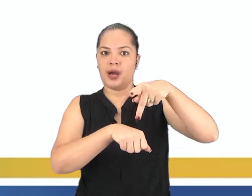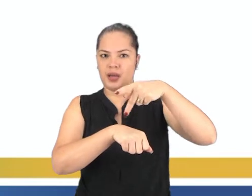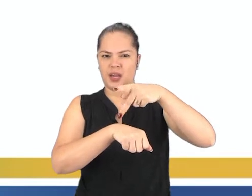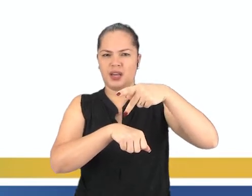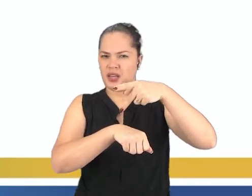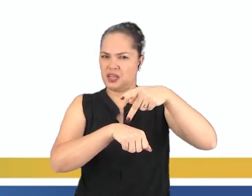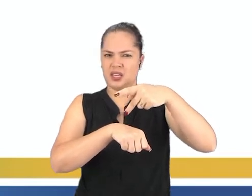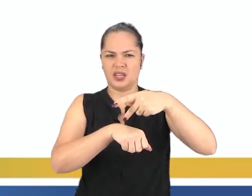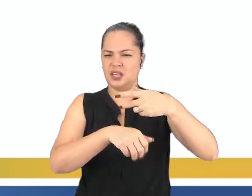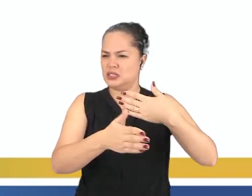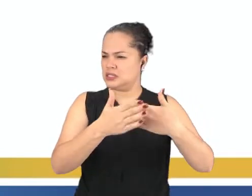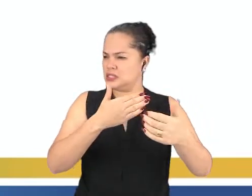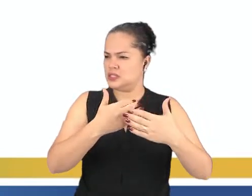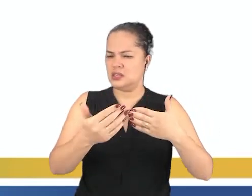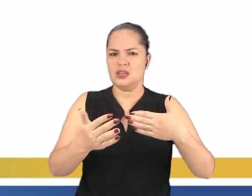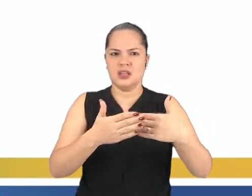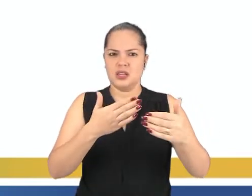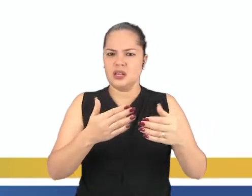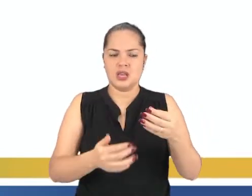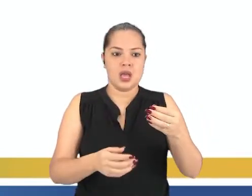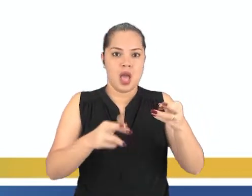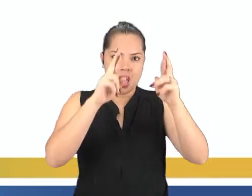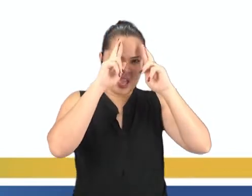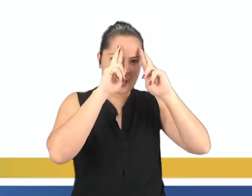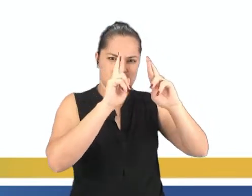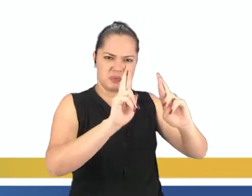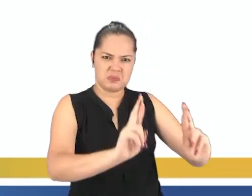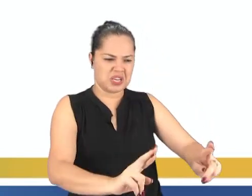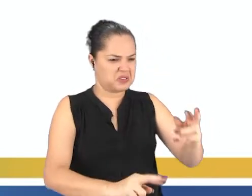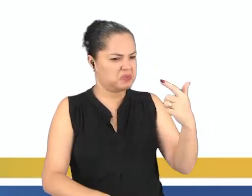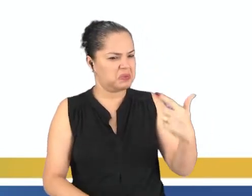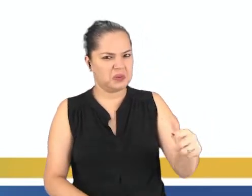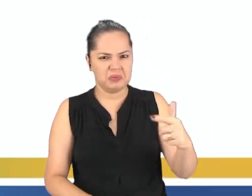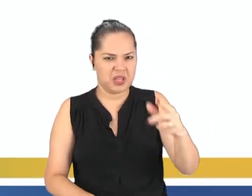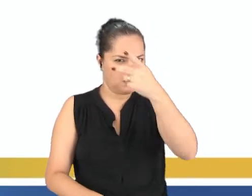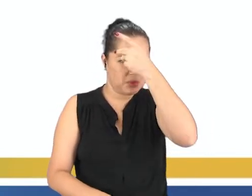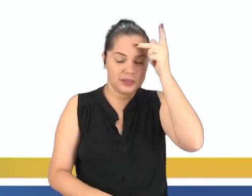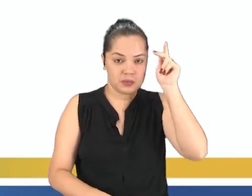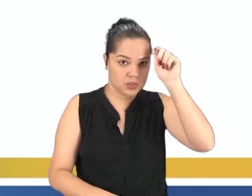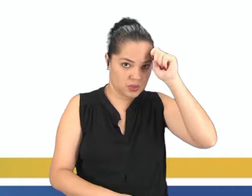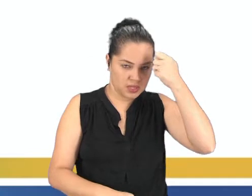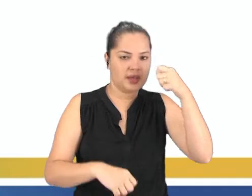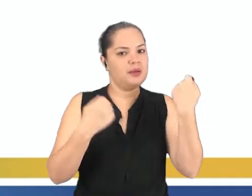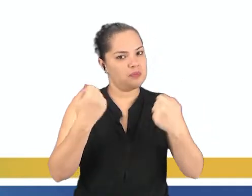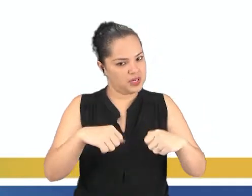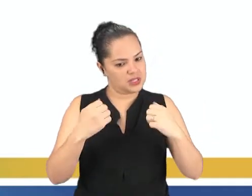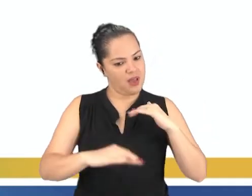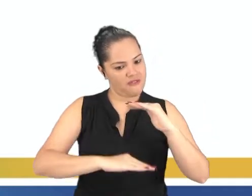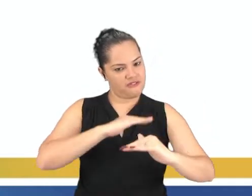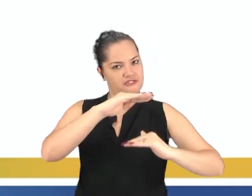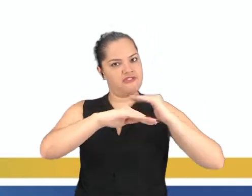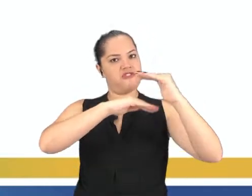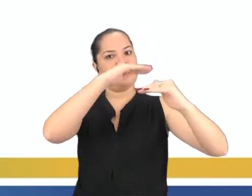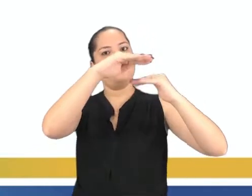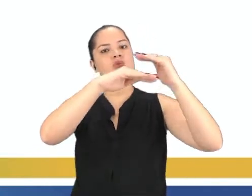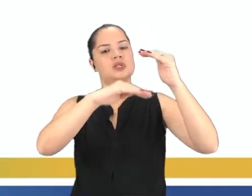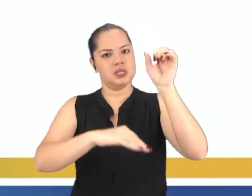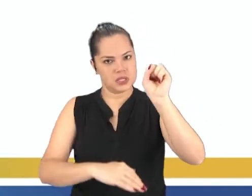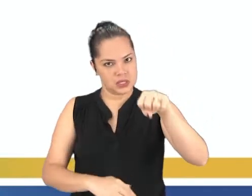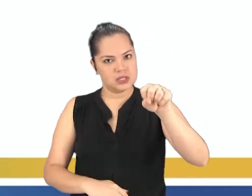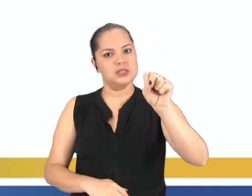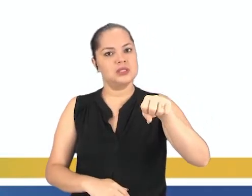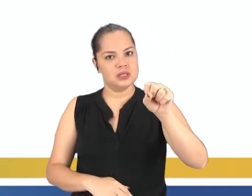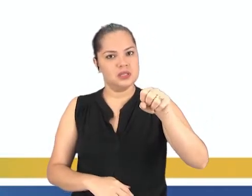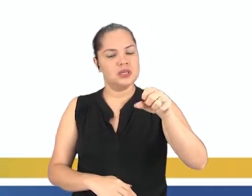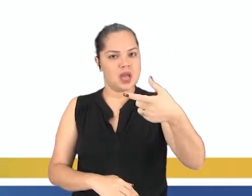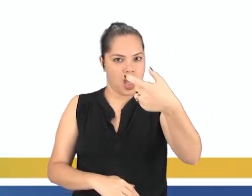âmbitos desmerece a população negra, temos muito a evoluir. Sim, a consciência negra deveria ser todos os